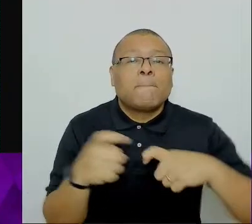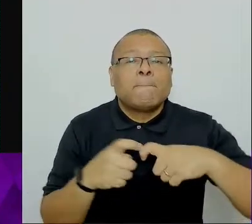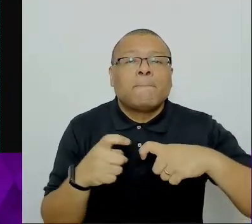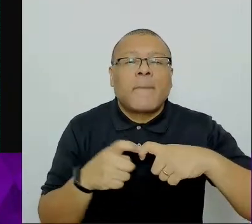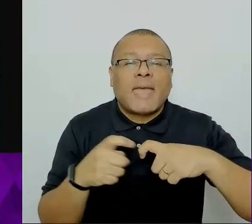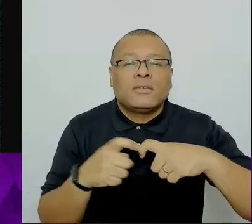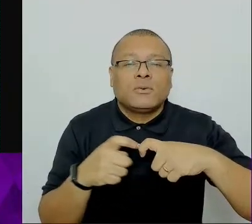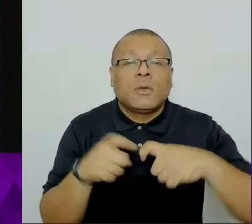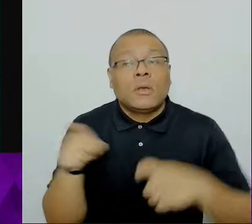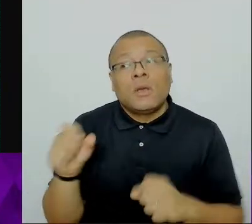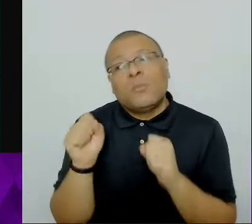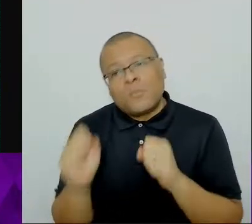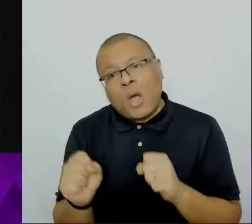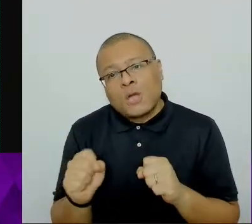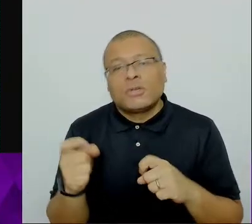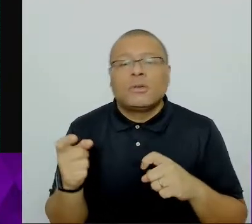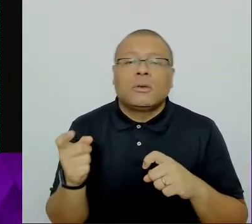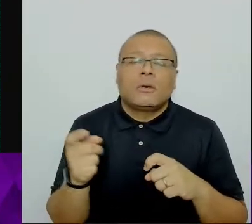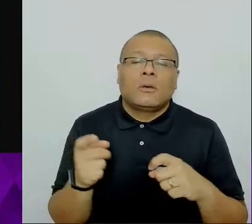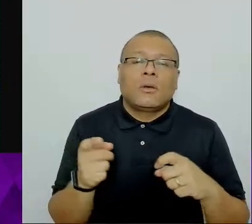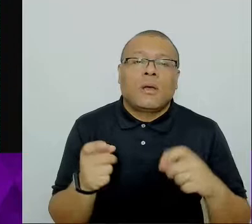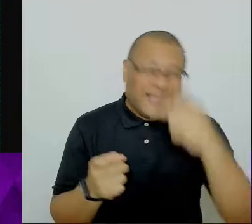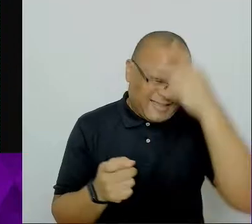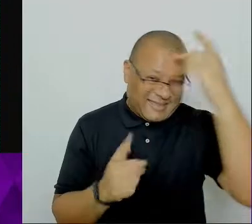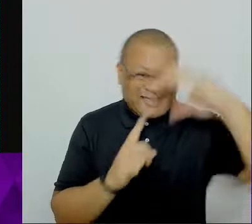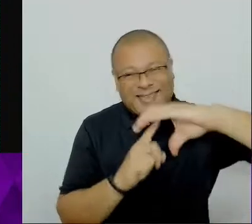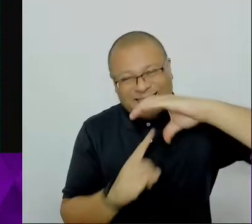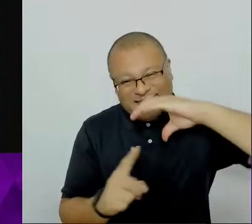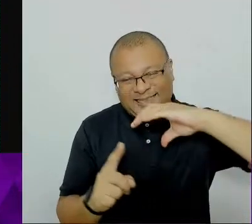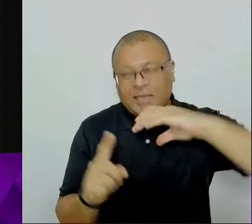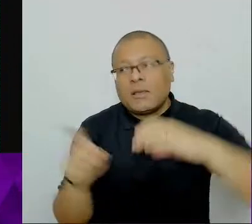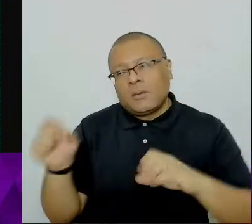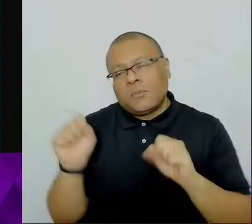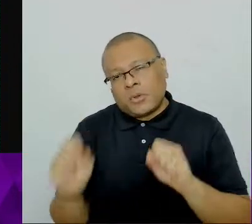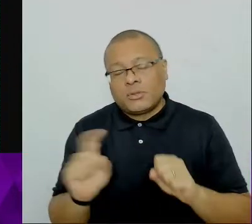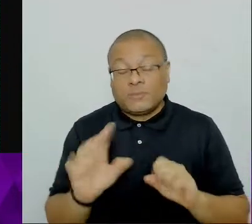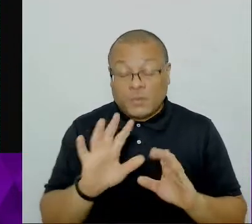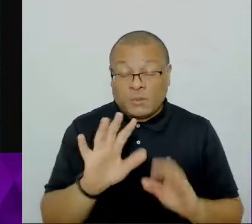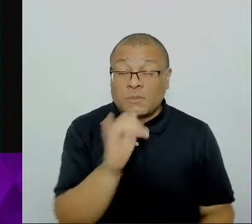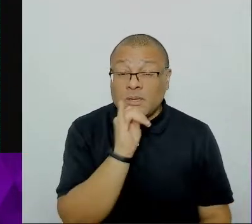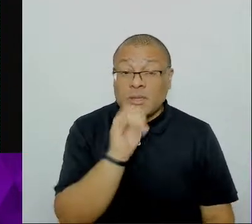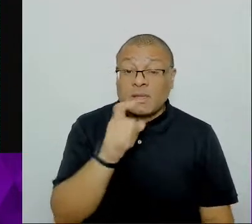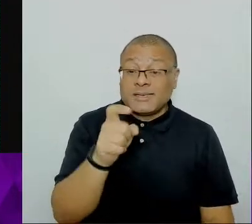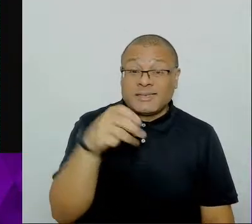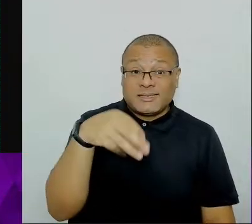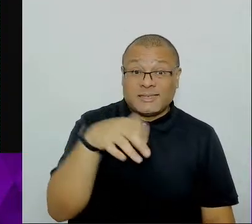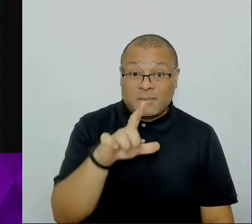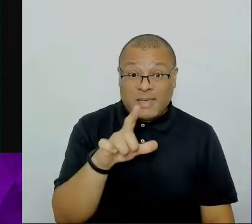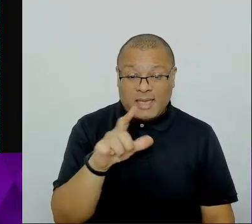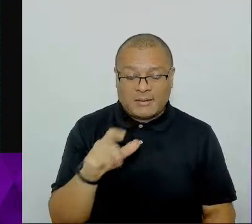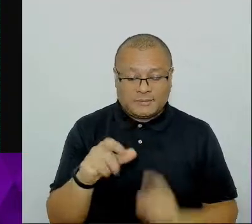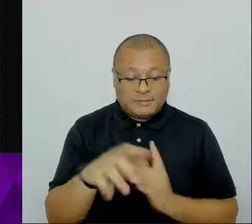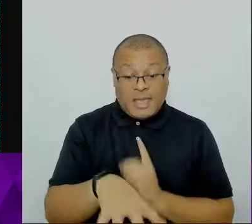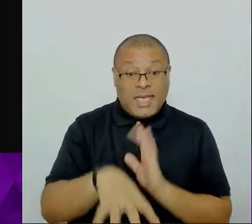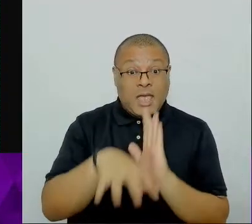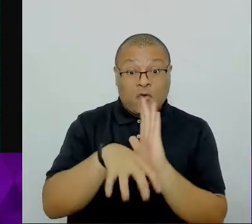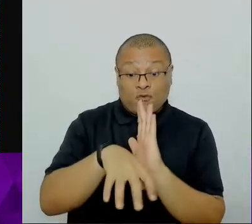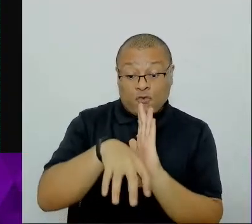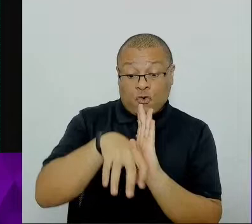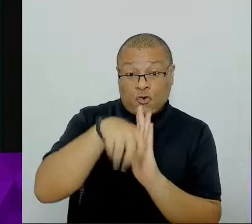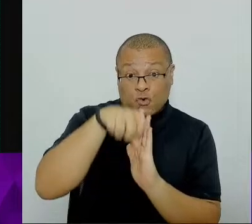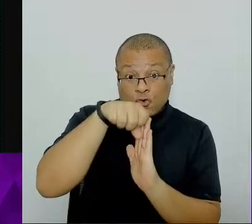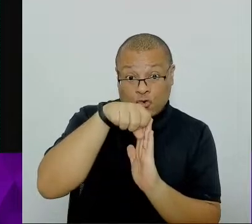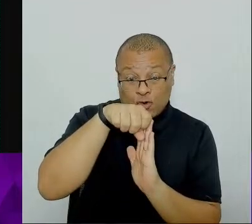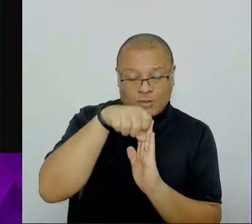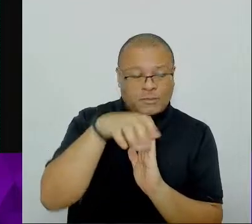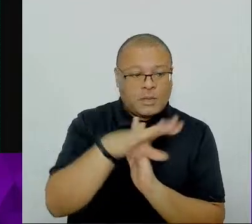disponíveis. Se você só tem um endpoint, o seu XML ele vai ter que dizer, API, eu preciso ver os médicos que estão